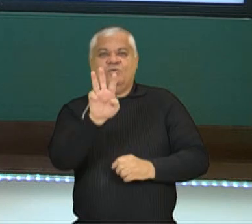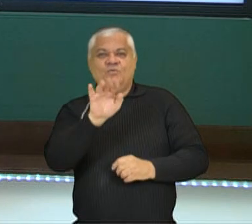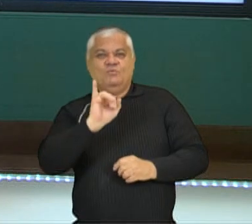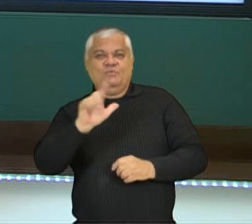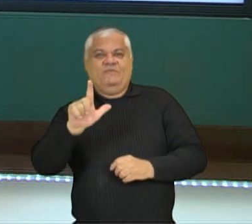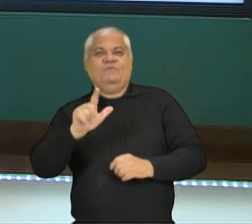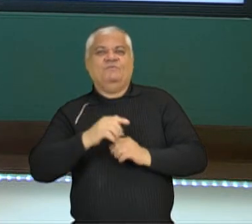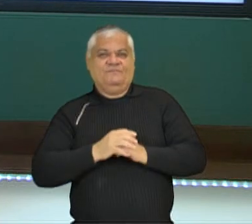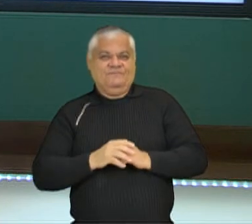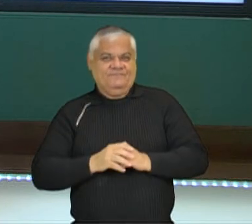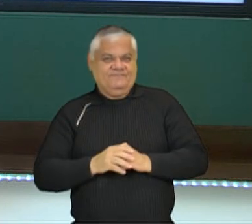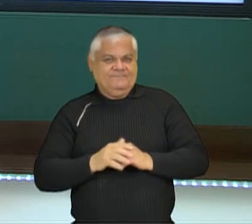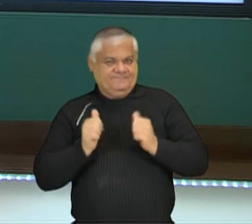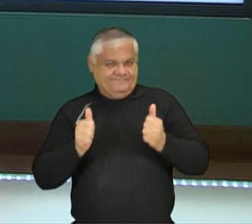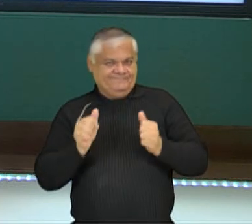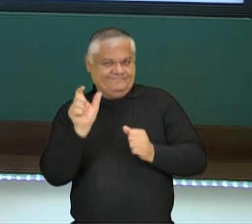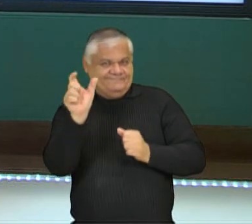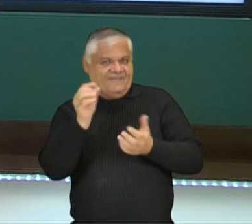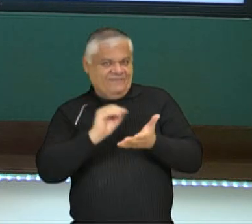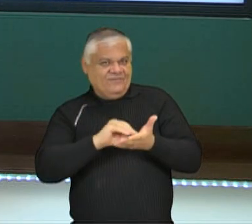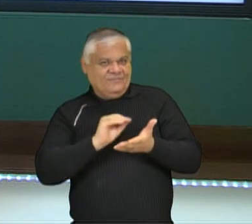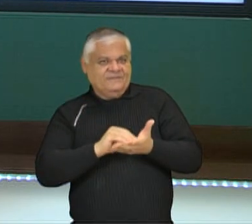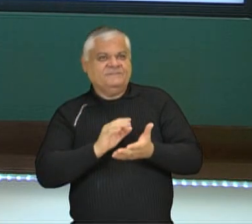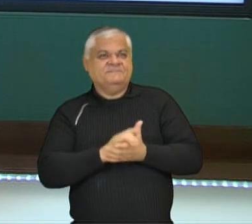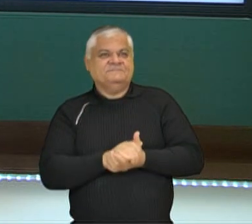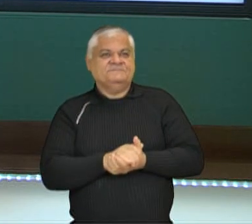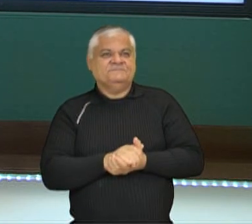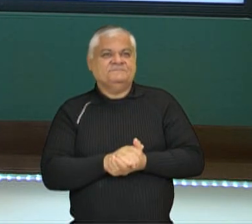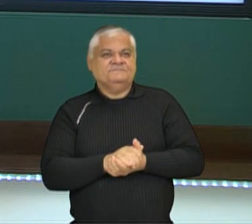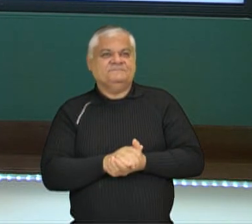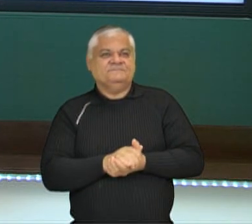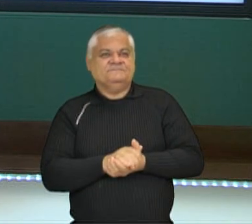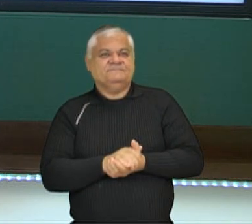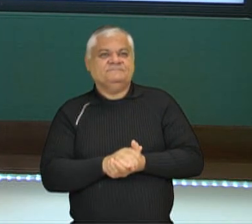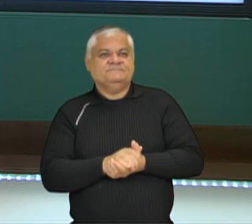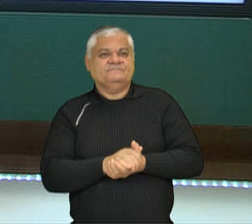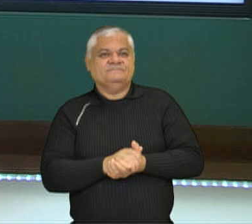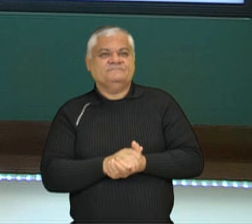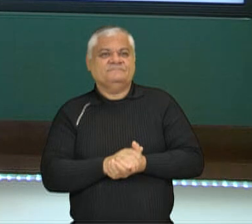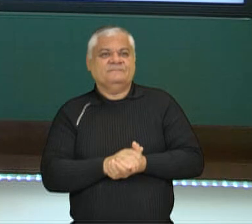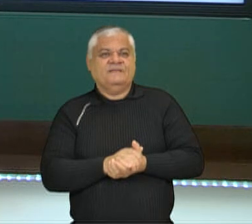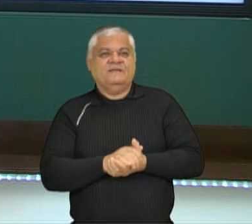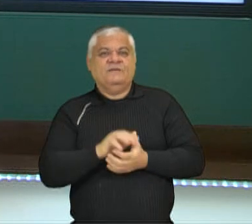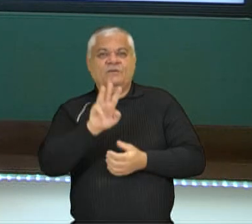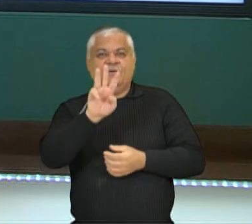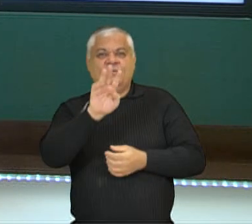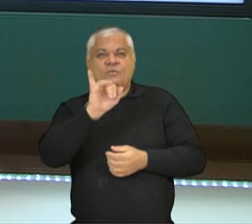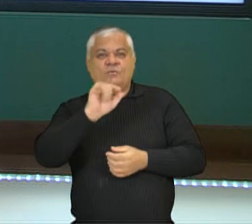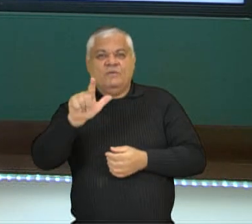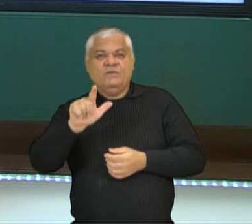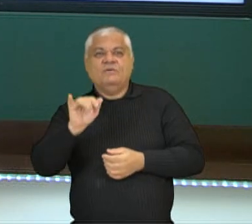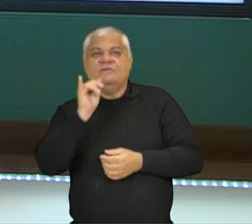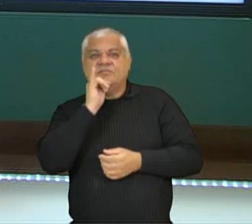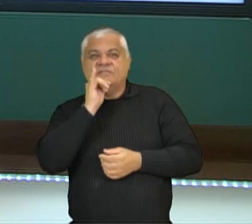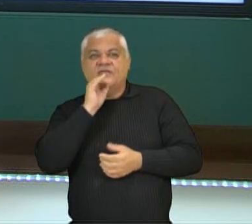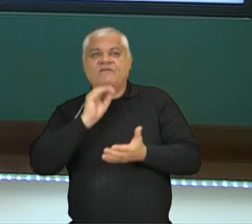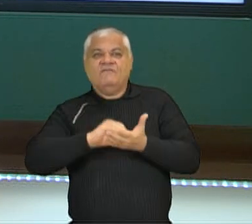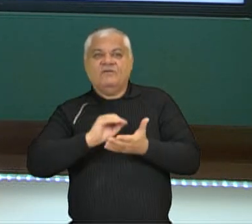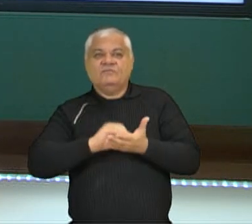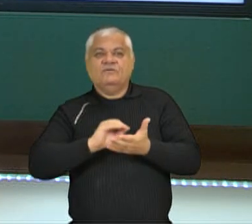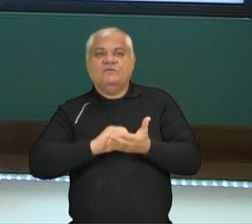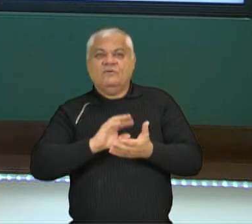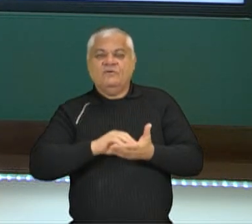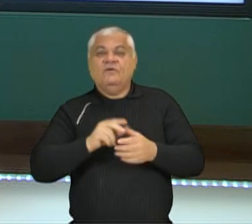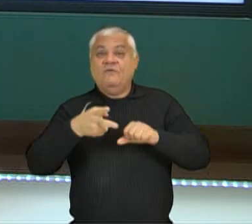frase, ó, com will, era justamente o que estava faltando, não é? Ah, não, na verdade, aqui eu coloquei o will, ficou faltando o